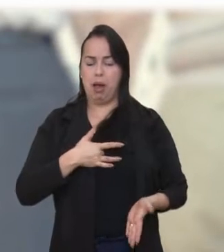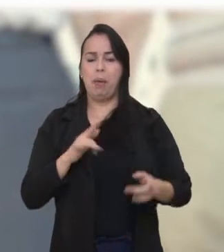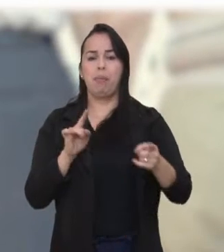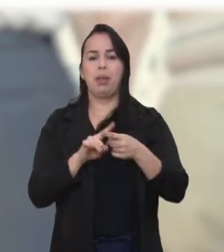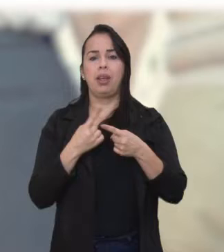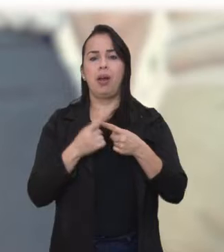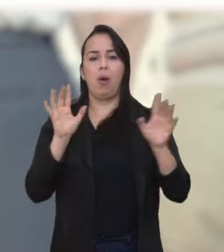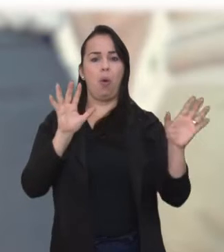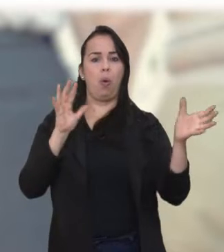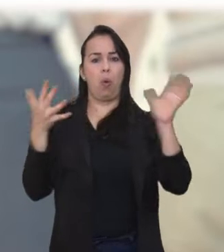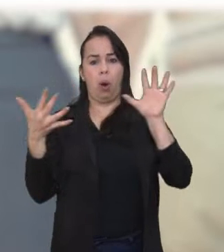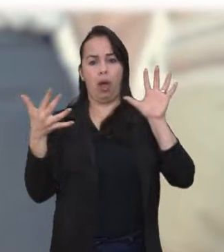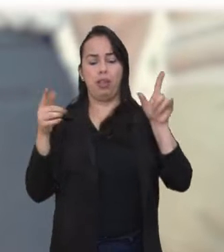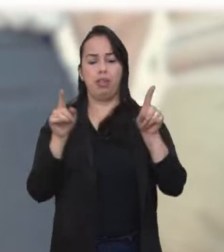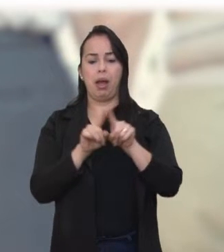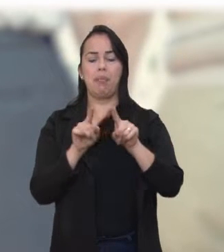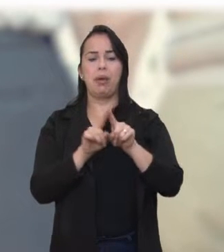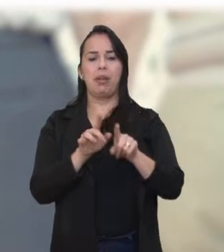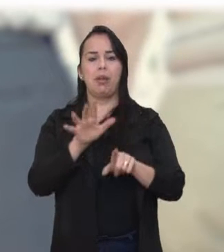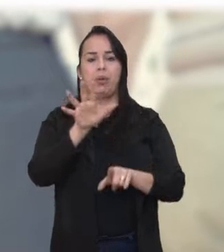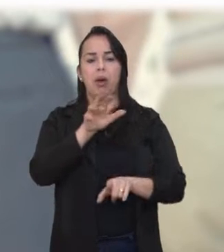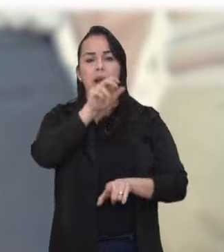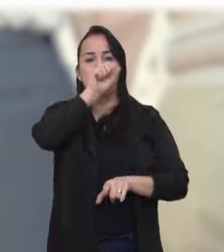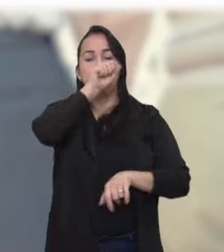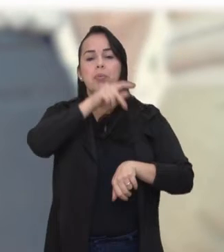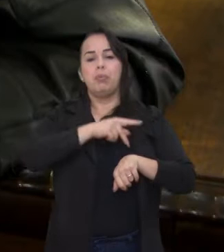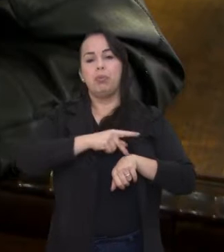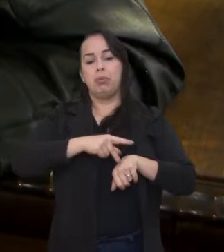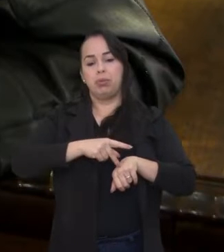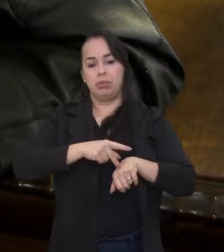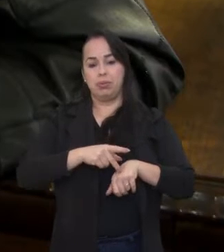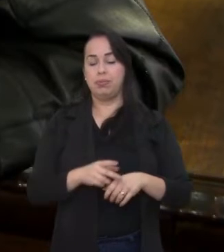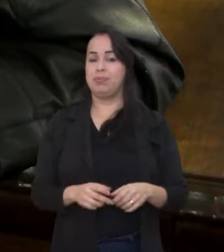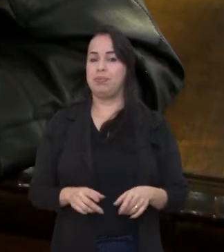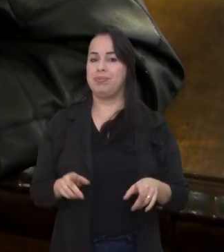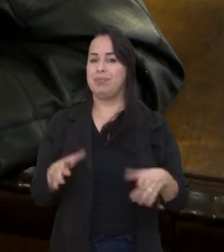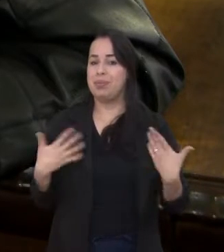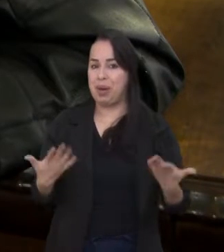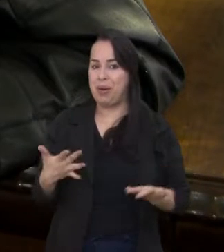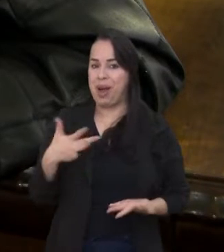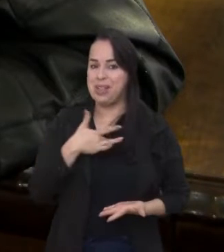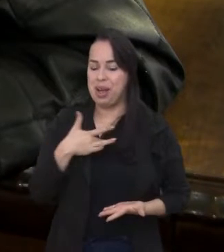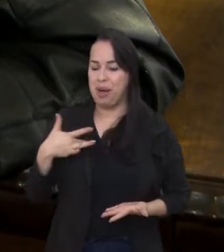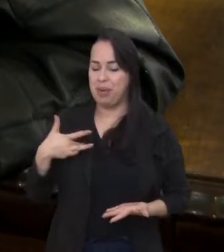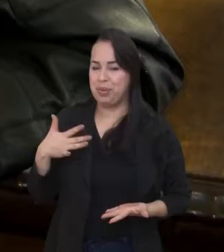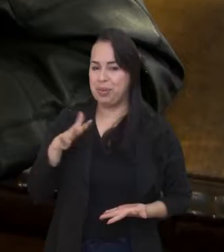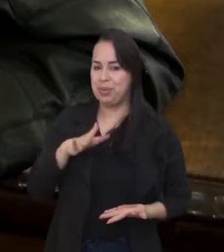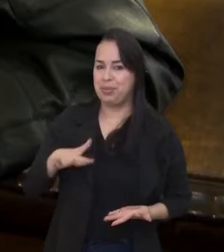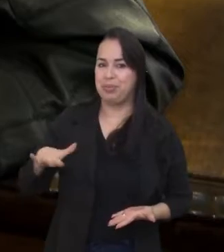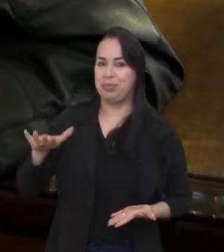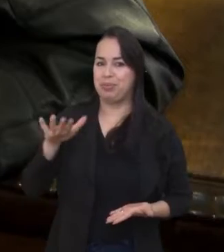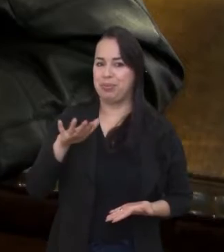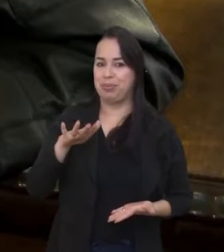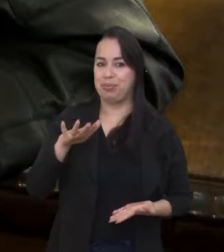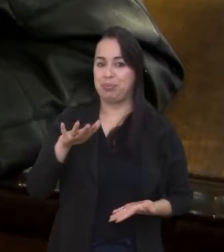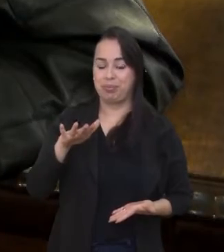altitude e à reconhecida pureza de seus ares. Que a saúde do povo é uma